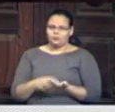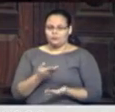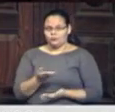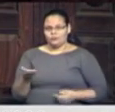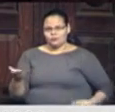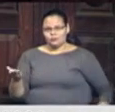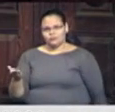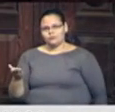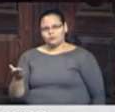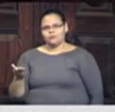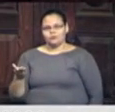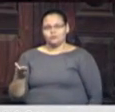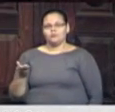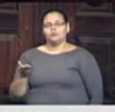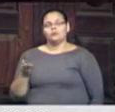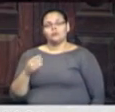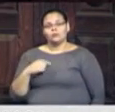eles,